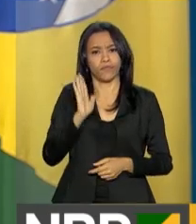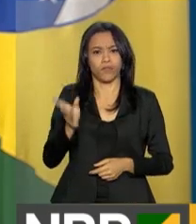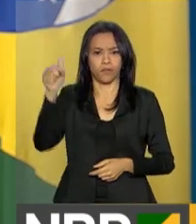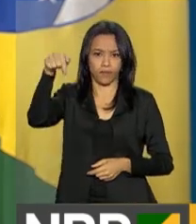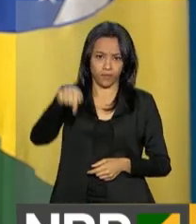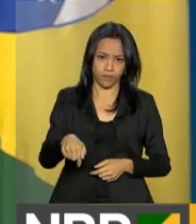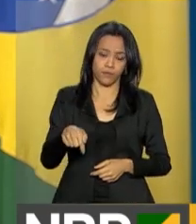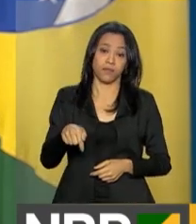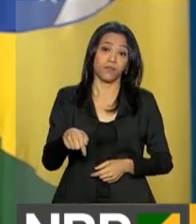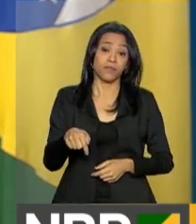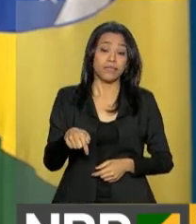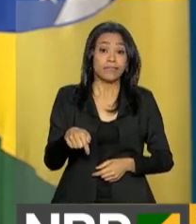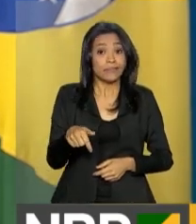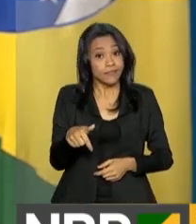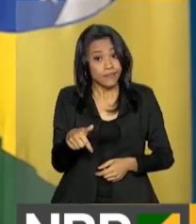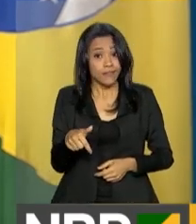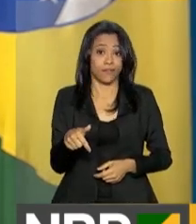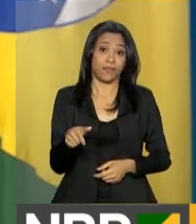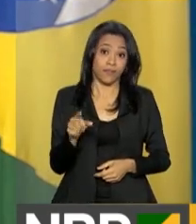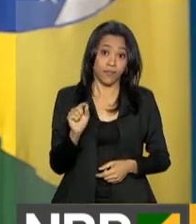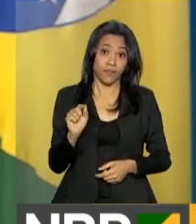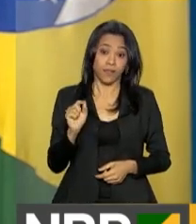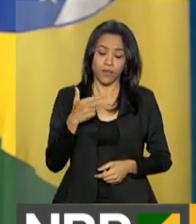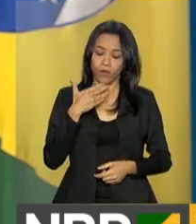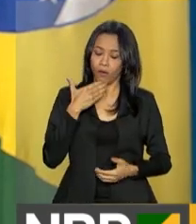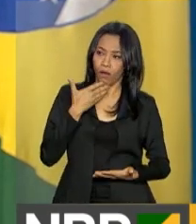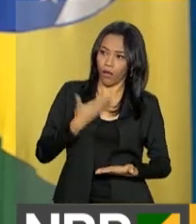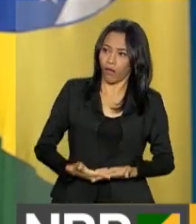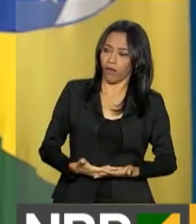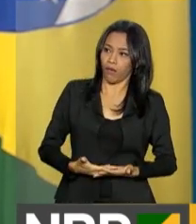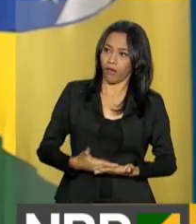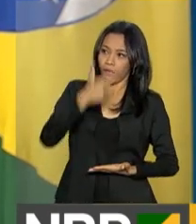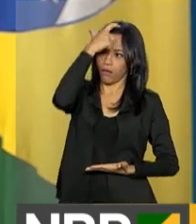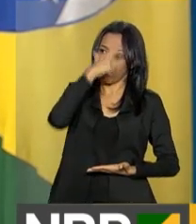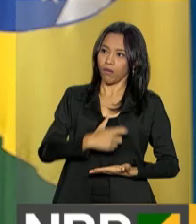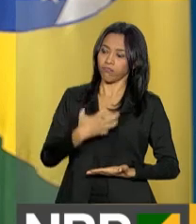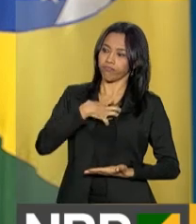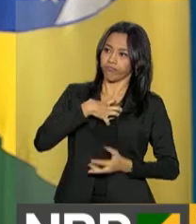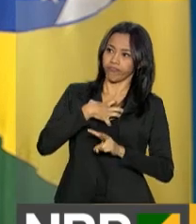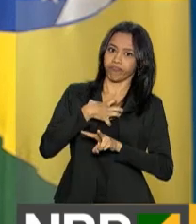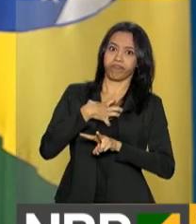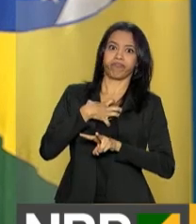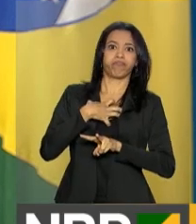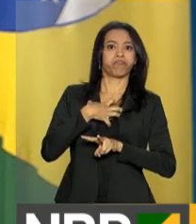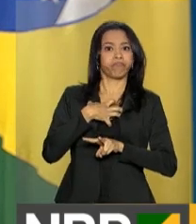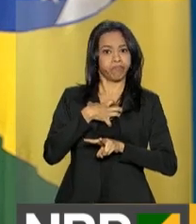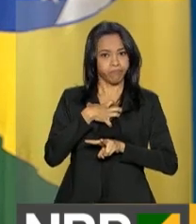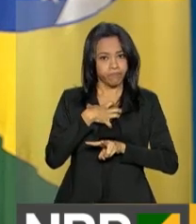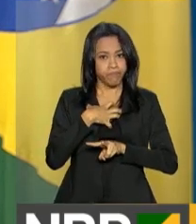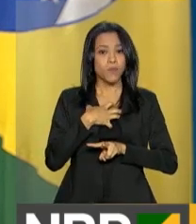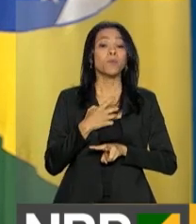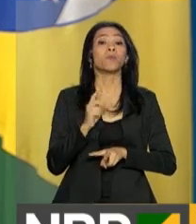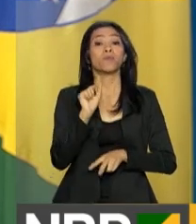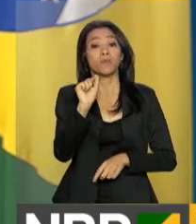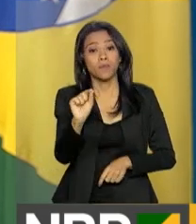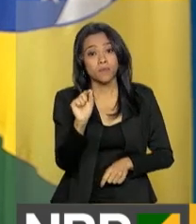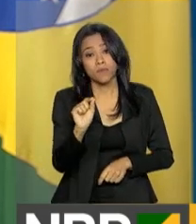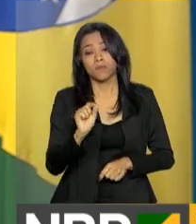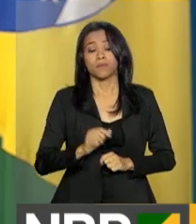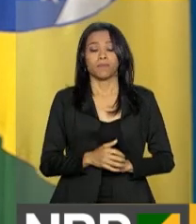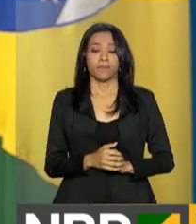e que de alguma maneira me surpreende é o fato de nós termos levado adiante